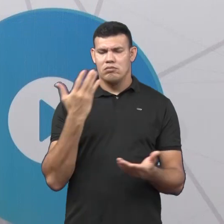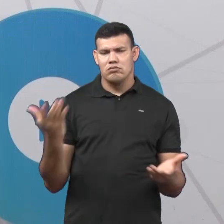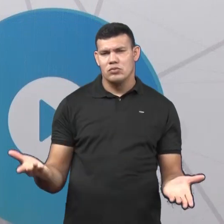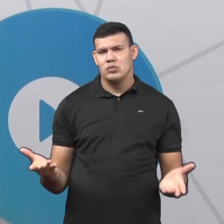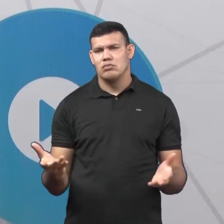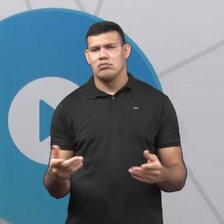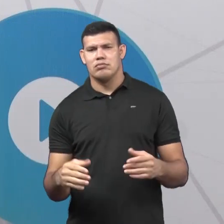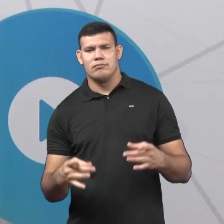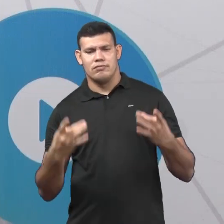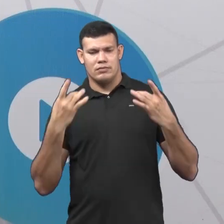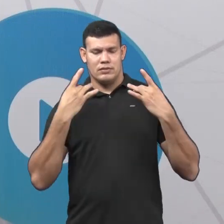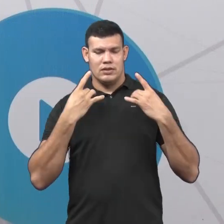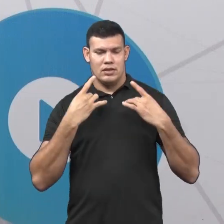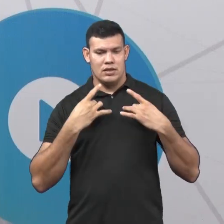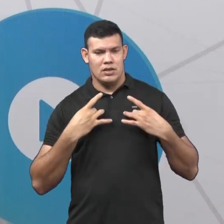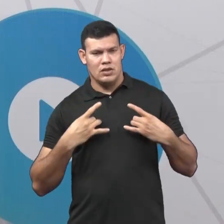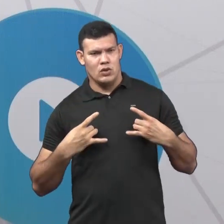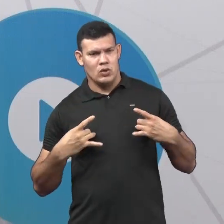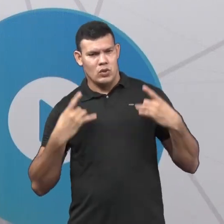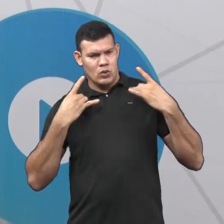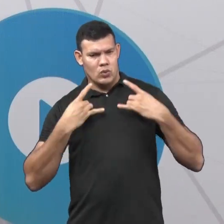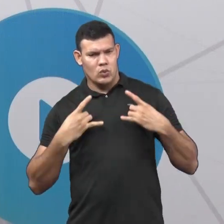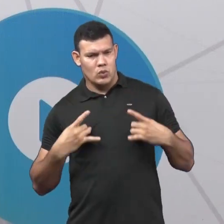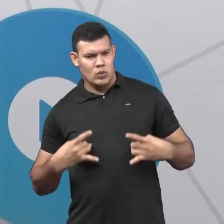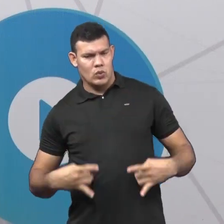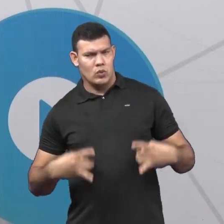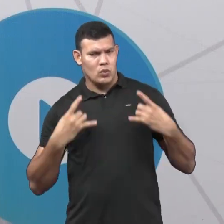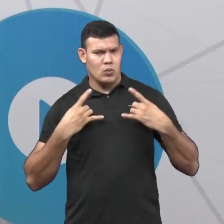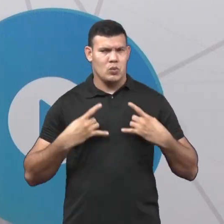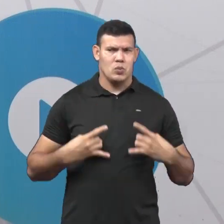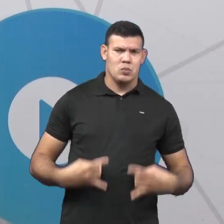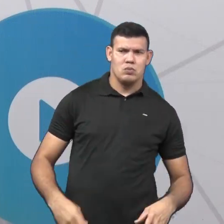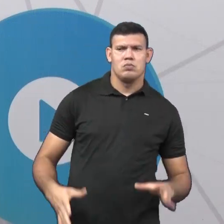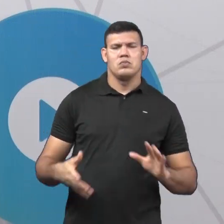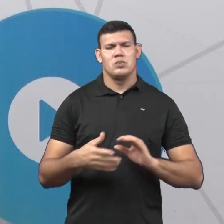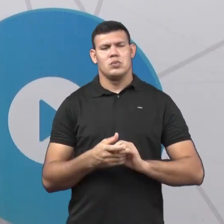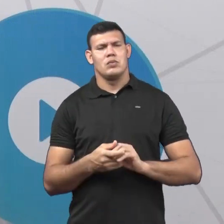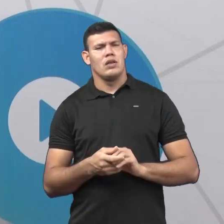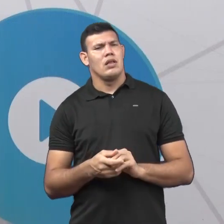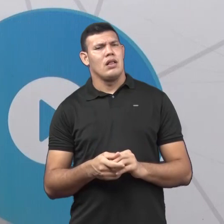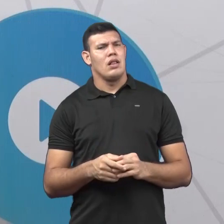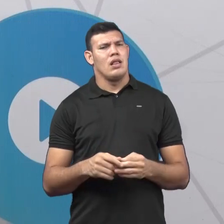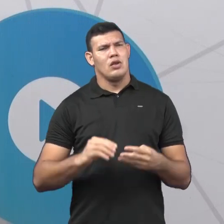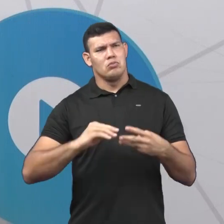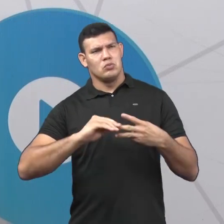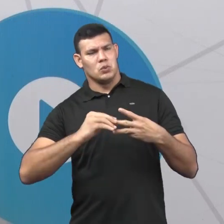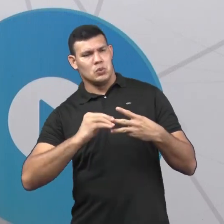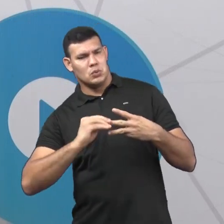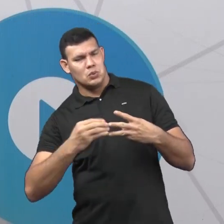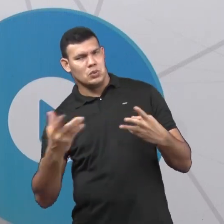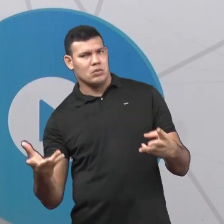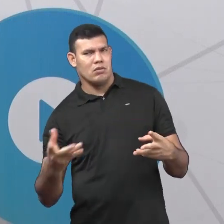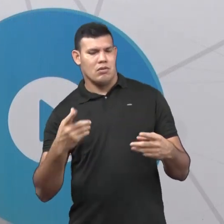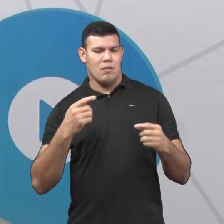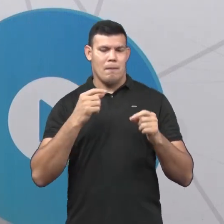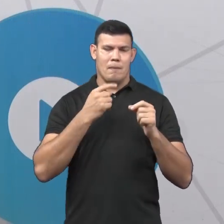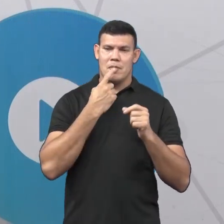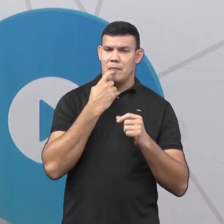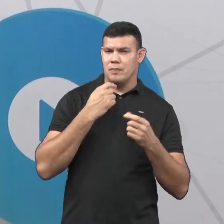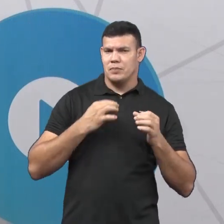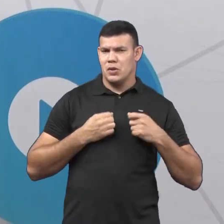gases, hormônios e todas as estruturas celulares que compõem o sangue. Então, a principal função do plasma